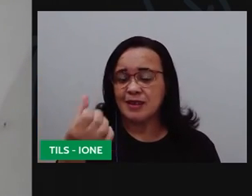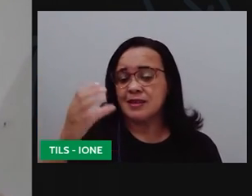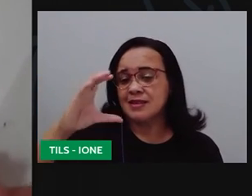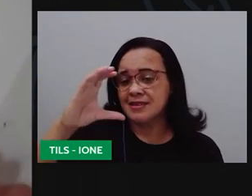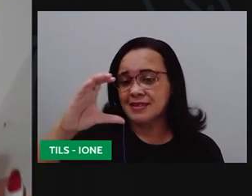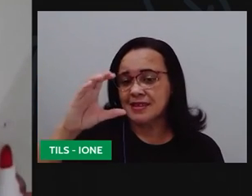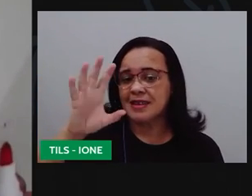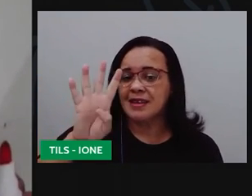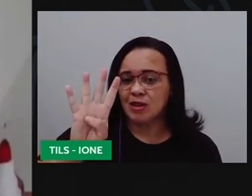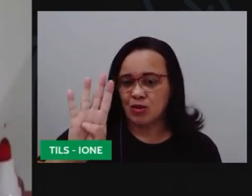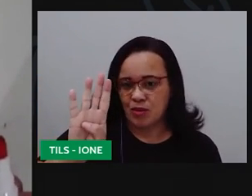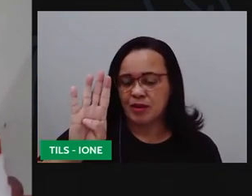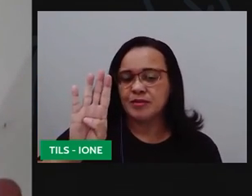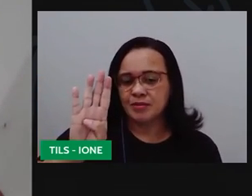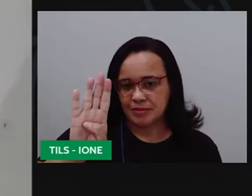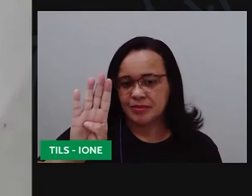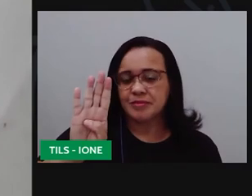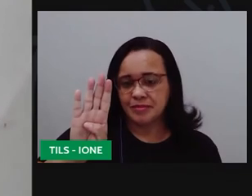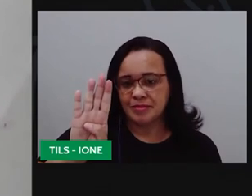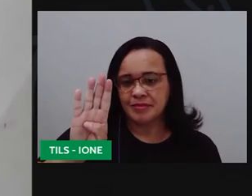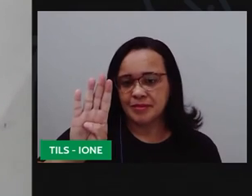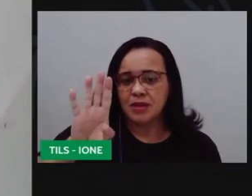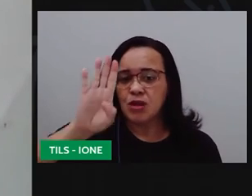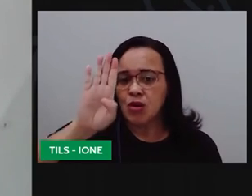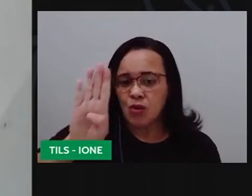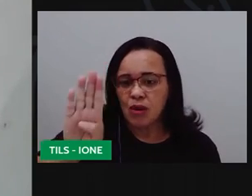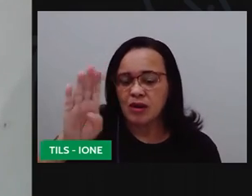que 460i